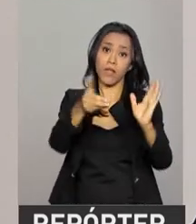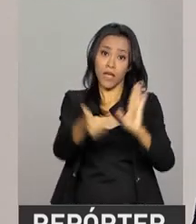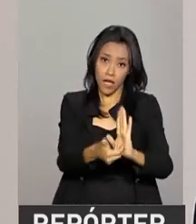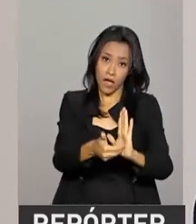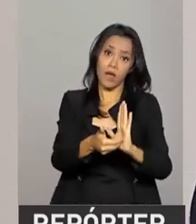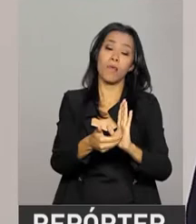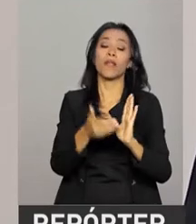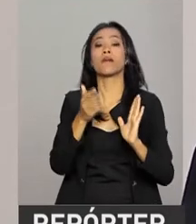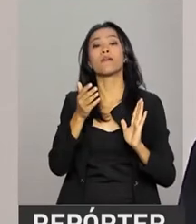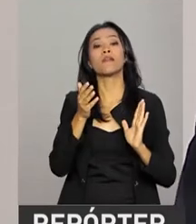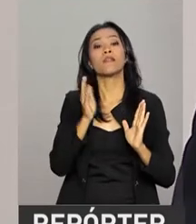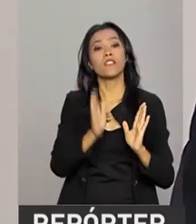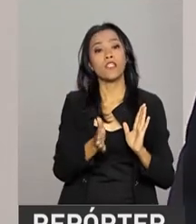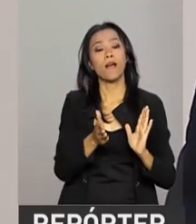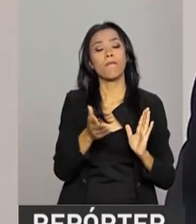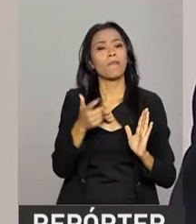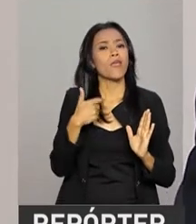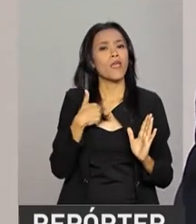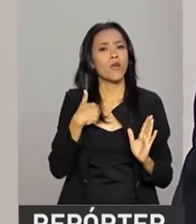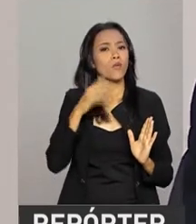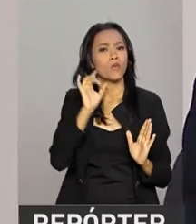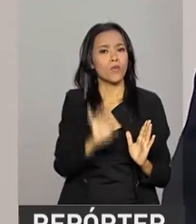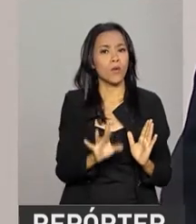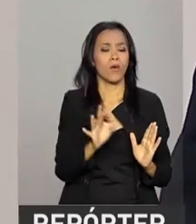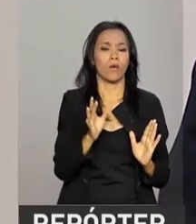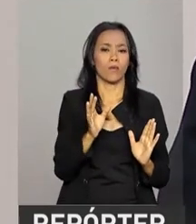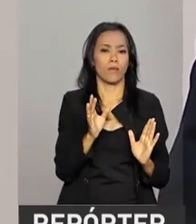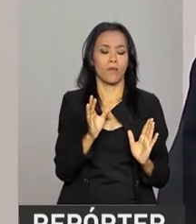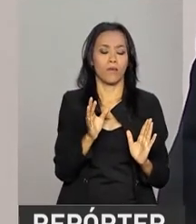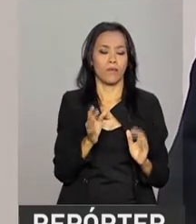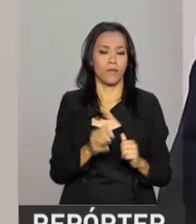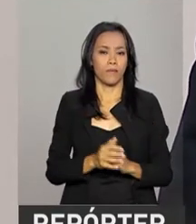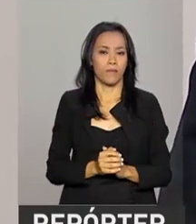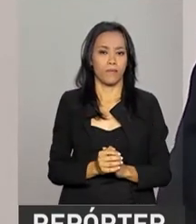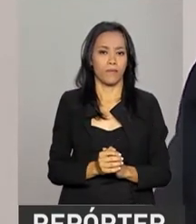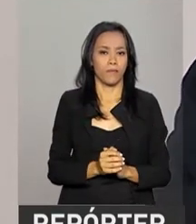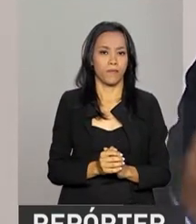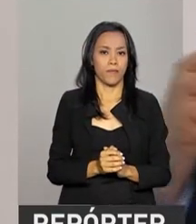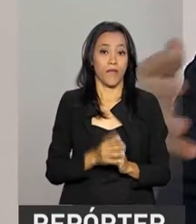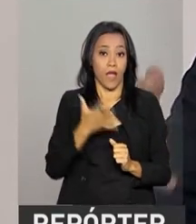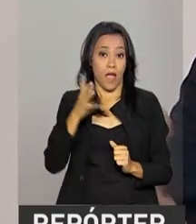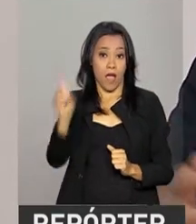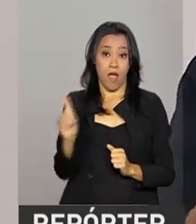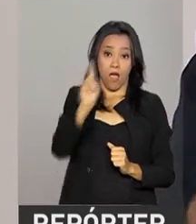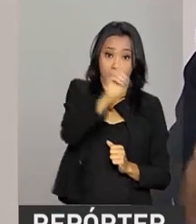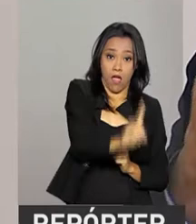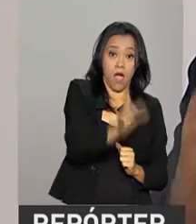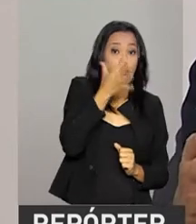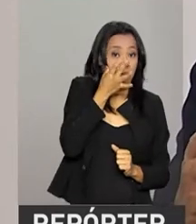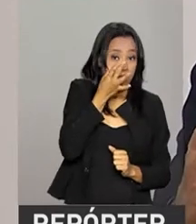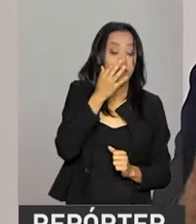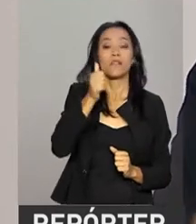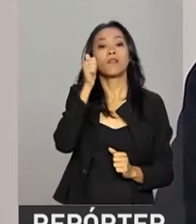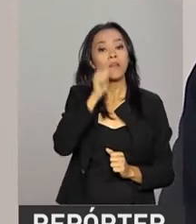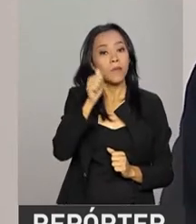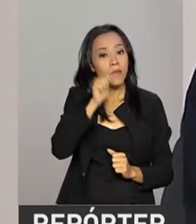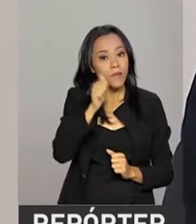foi recordado eu não só introduzir a presença da mulher deputada